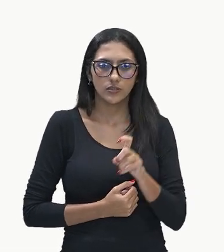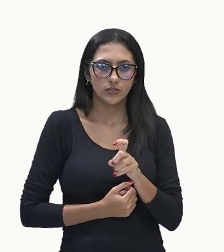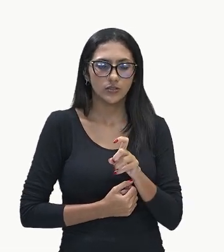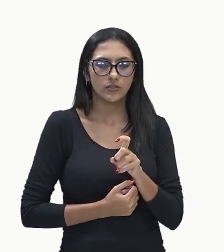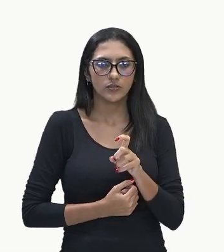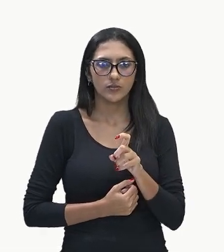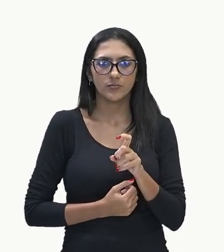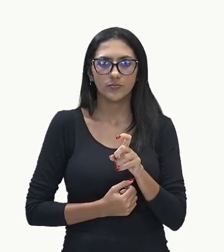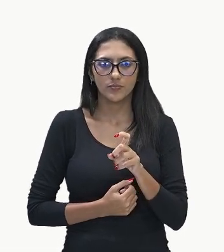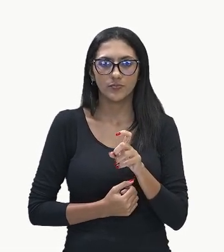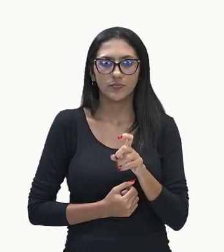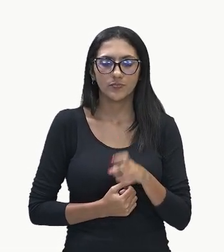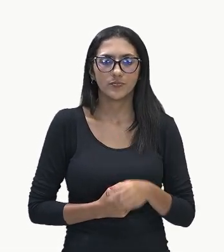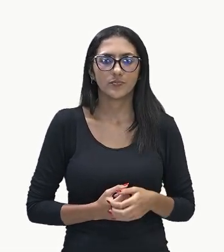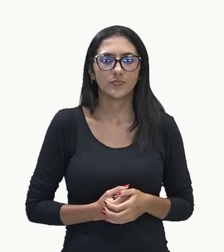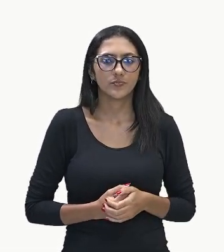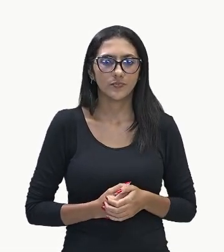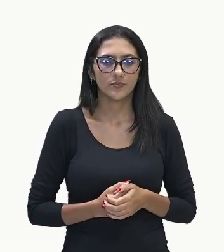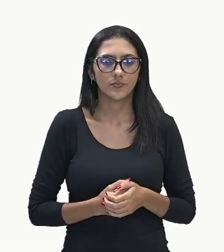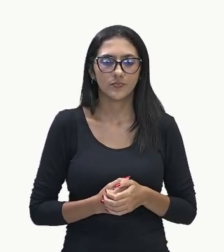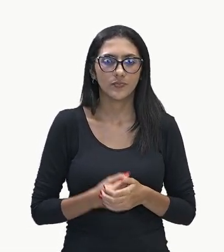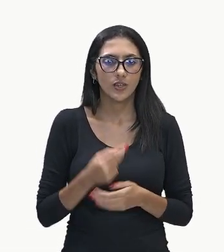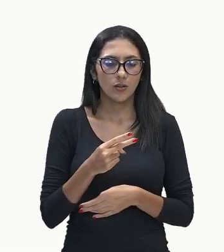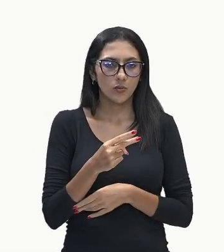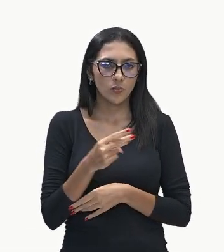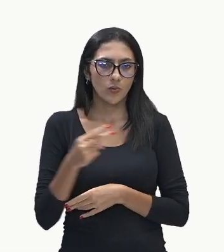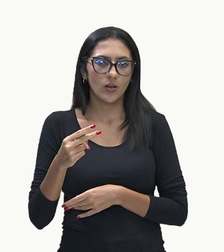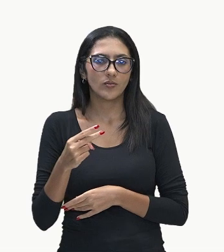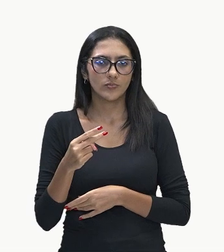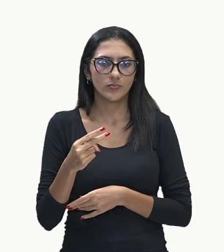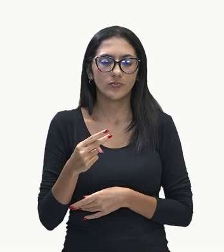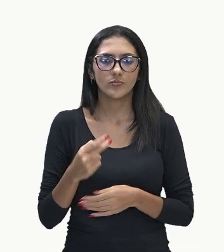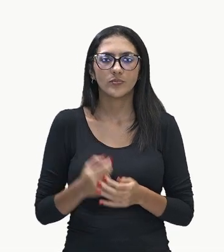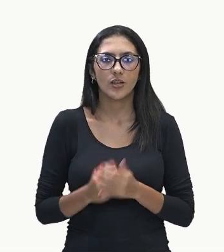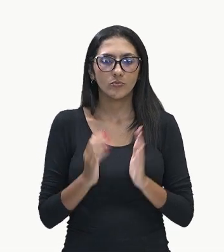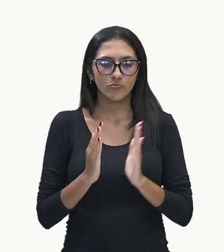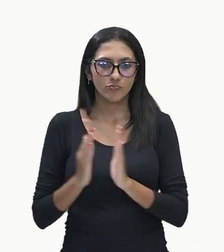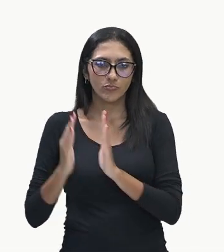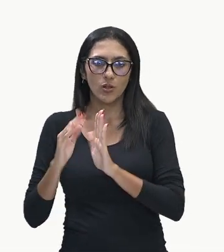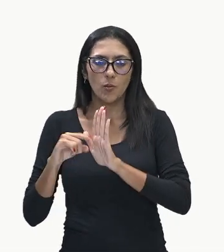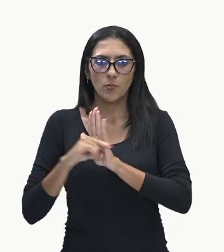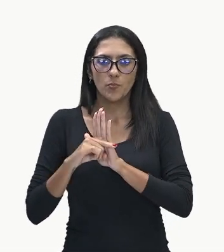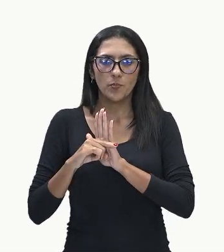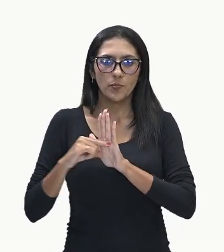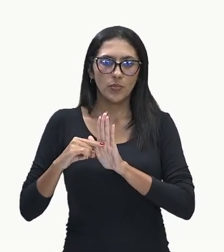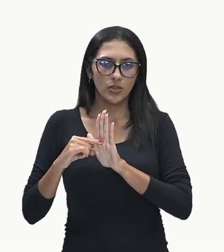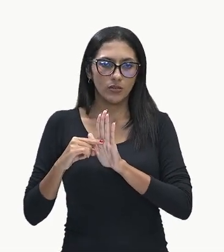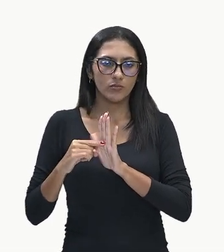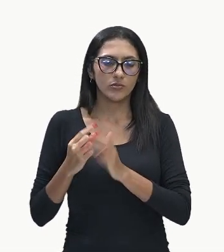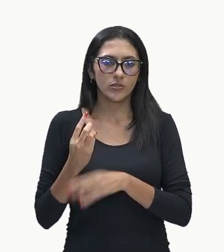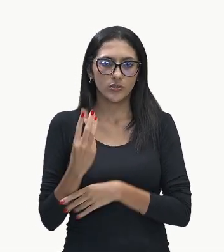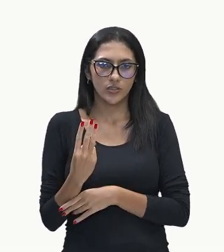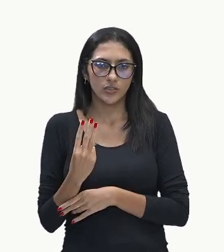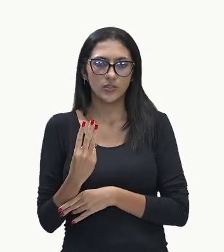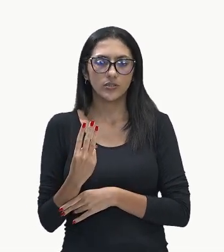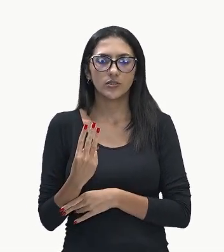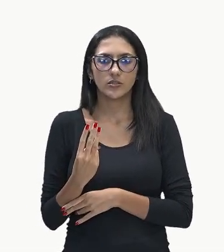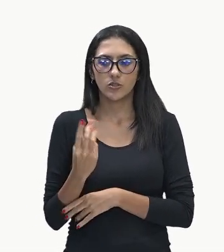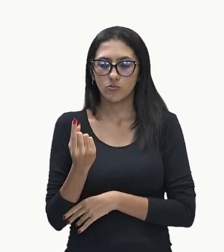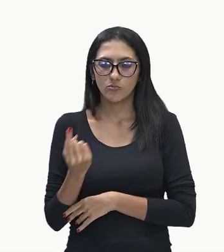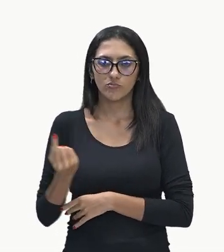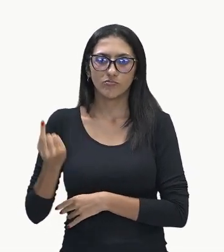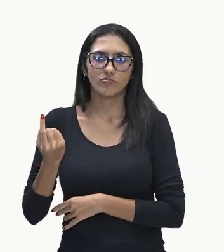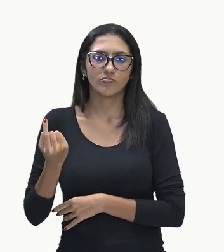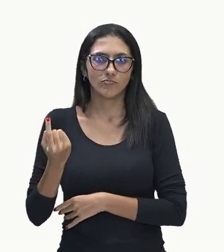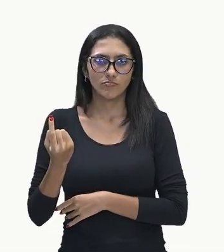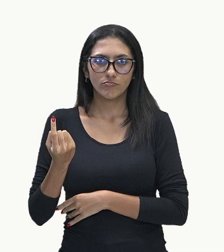possui incógnita. Mas eu percebo que também que assim como o menos 3 não possui incógnita, o 1 também não